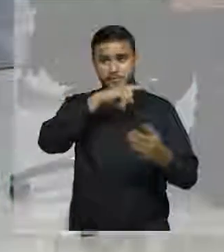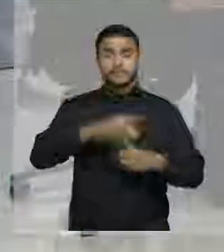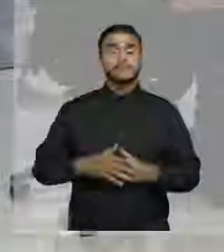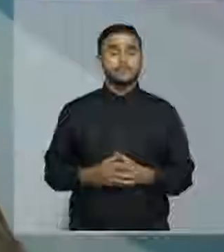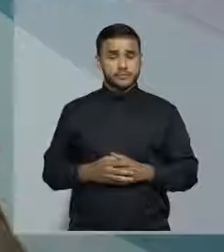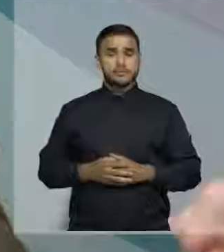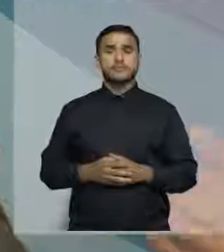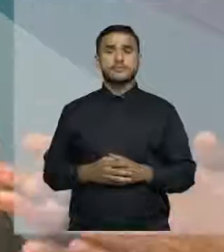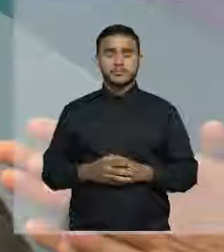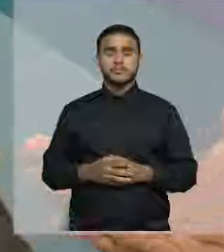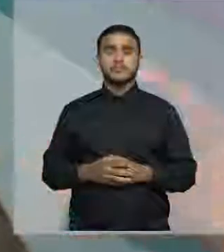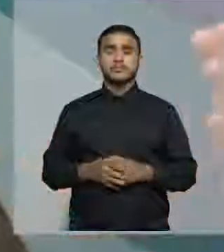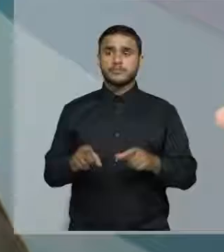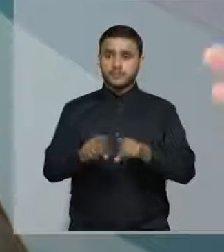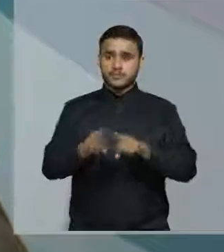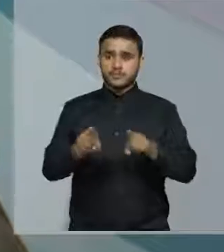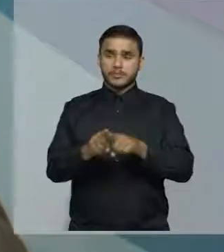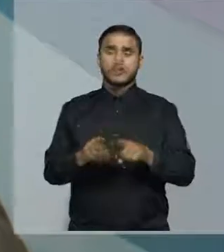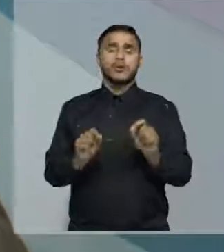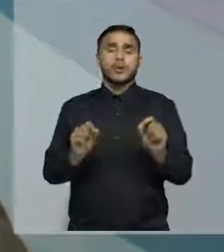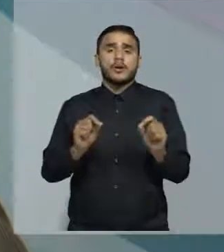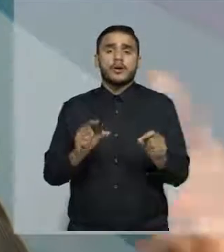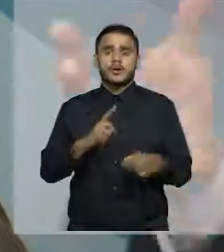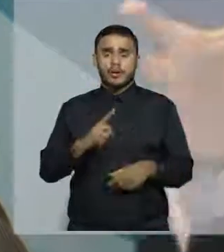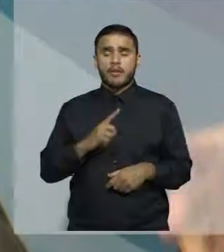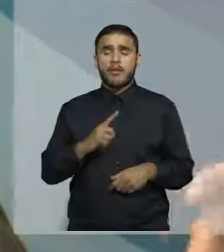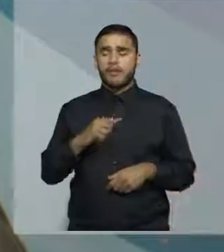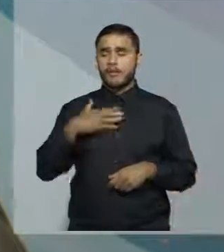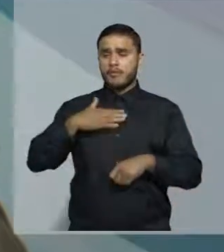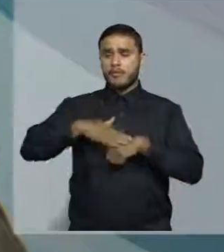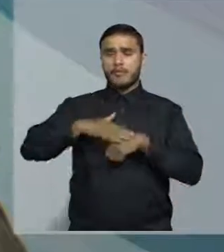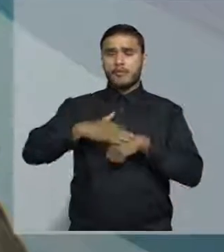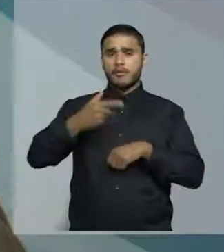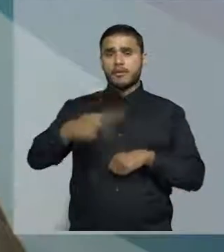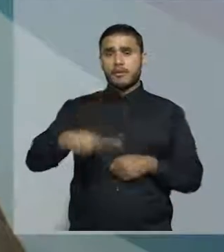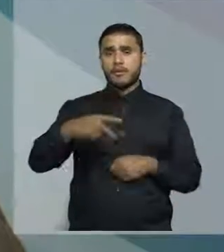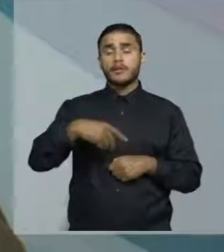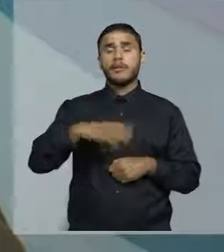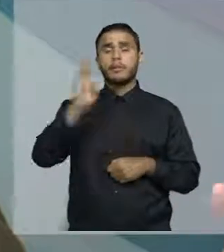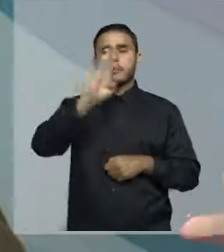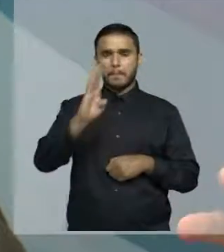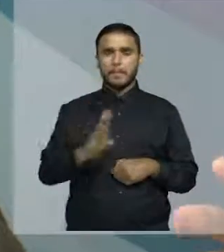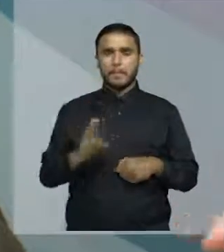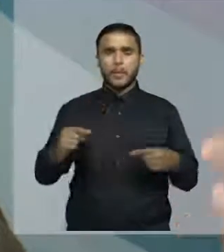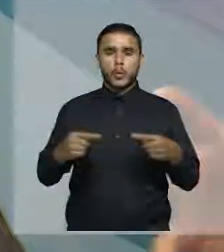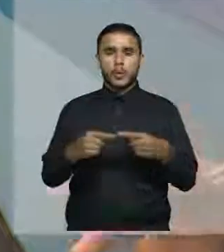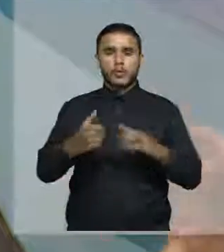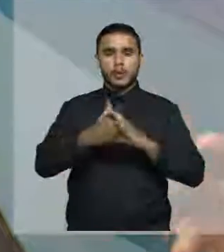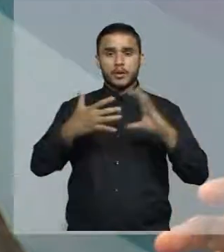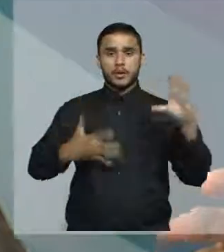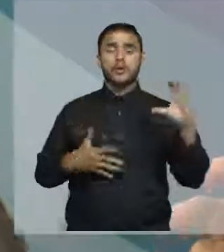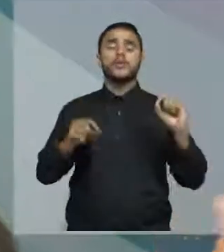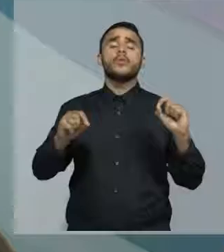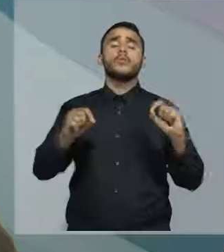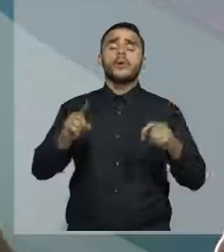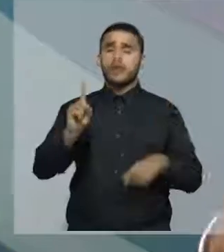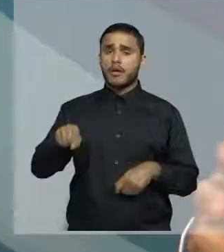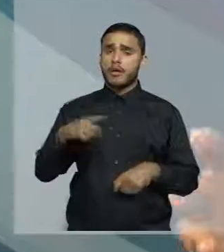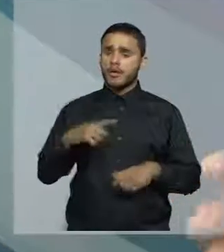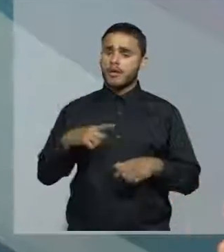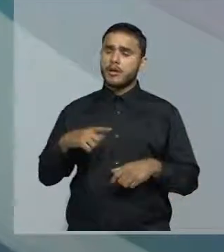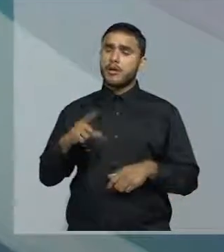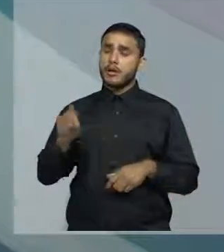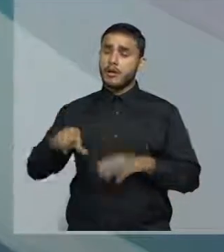existe a teoria da janela quebrada, que aí é uma coisa mais nossa de terceiro mundo, que o crime está ligado à ideia